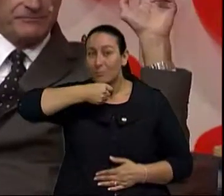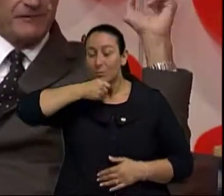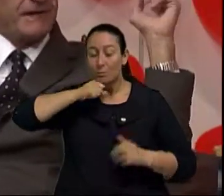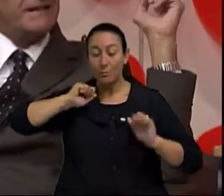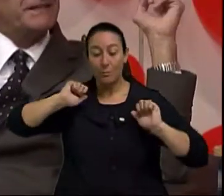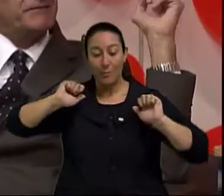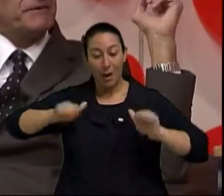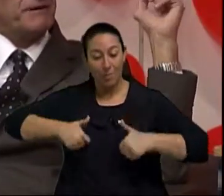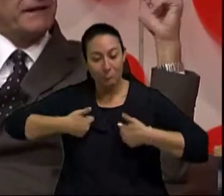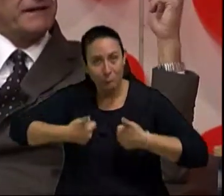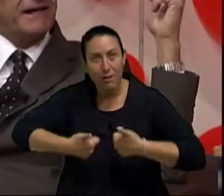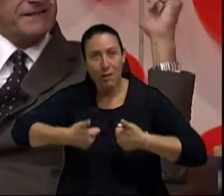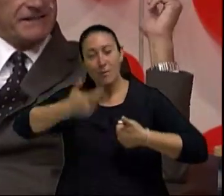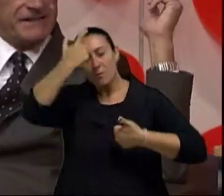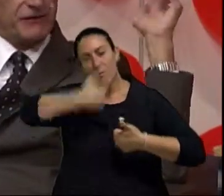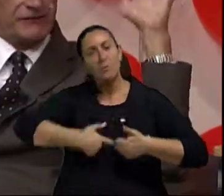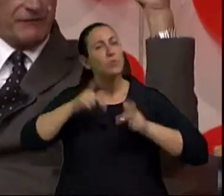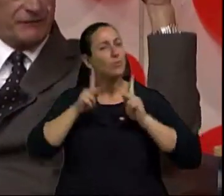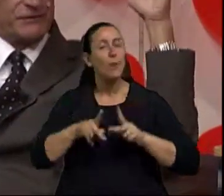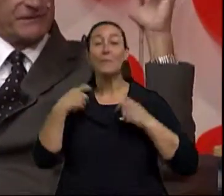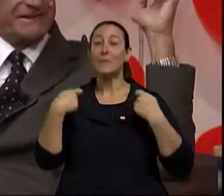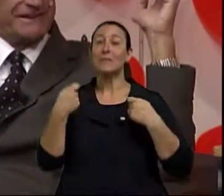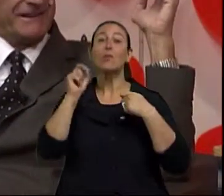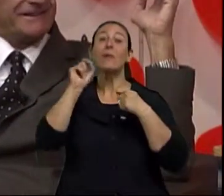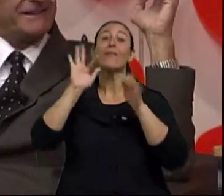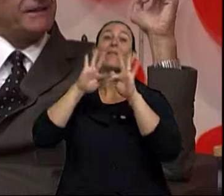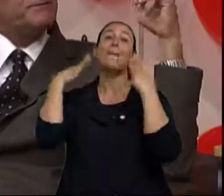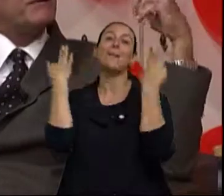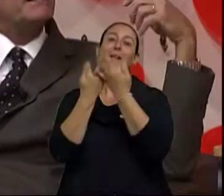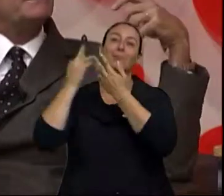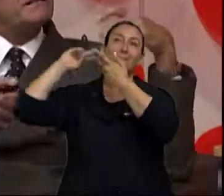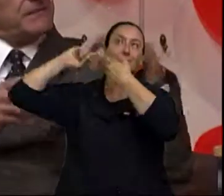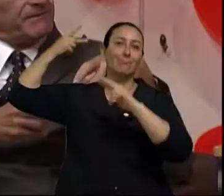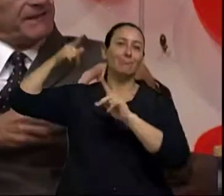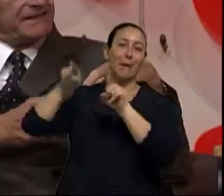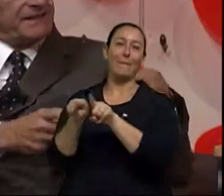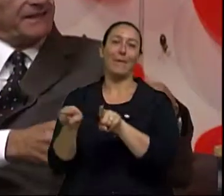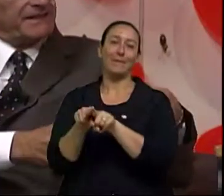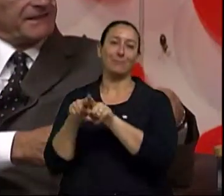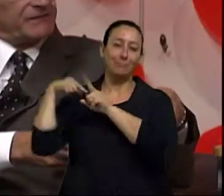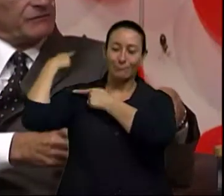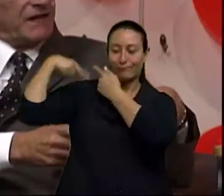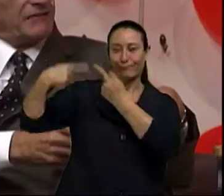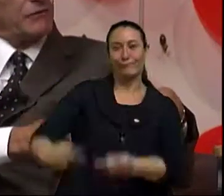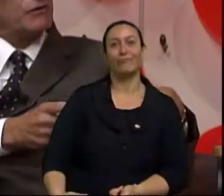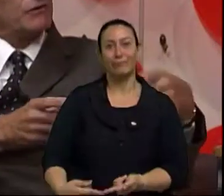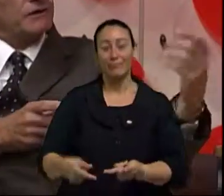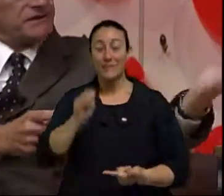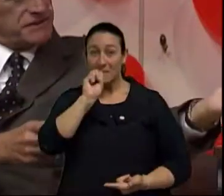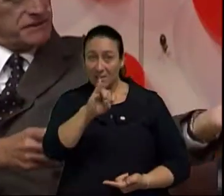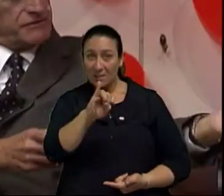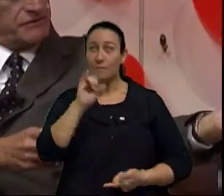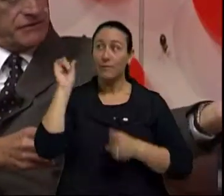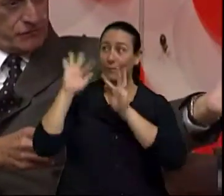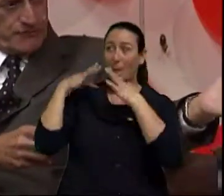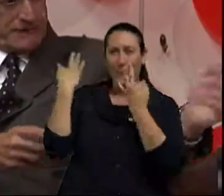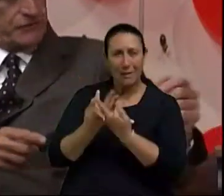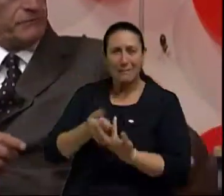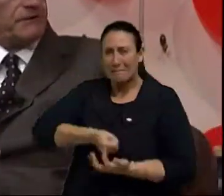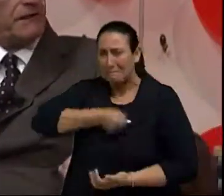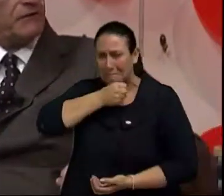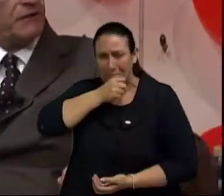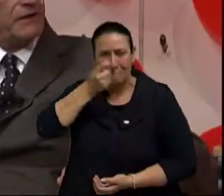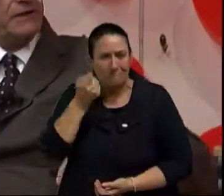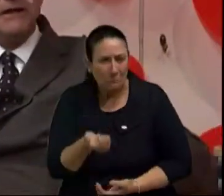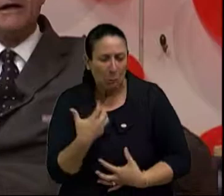pessoas rezem para herdarem genes saudáveis dos seus ascendentes. Isso aí. Em cima dessa genética saudável, colocando esse estilo de vida que tu